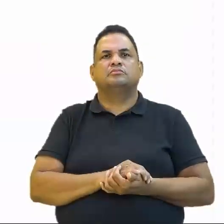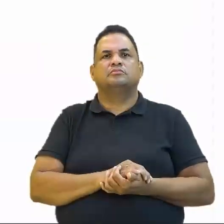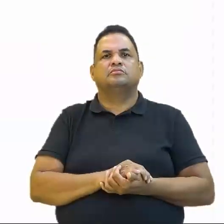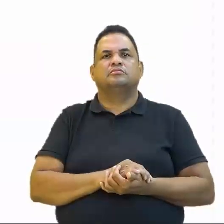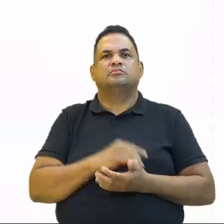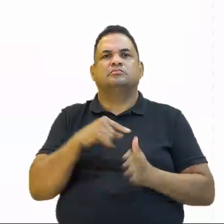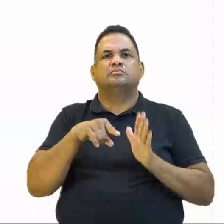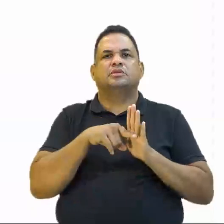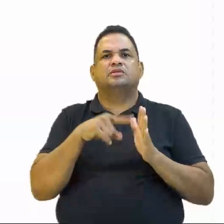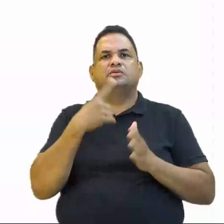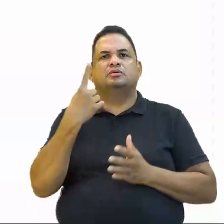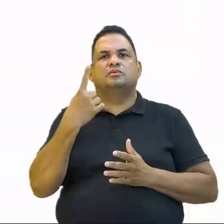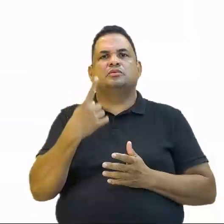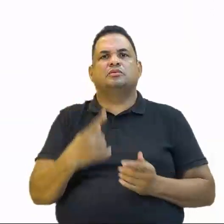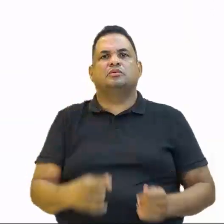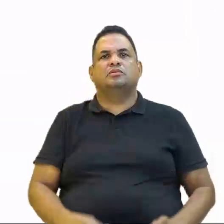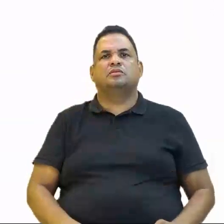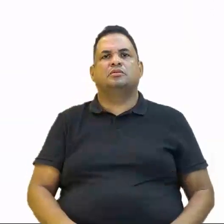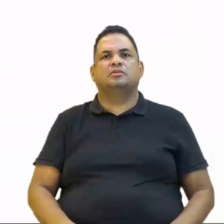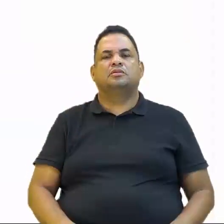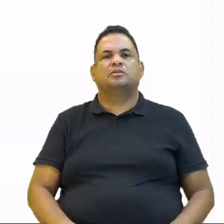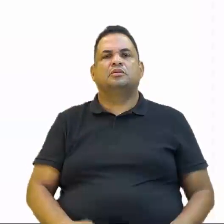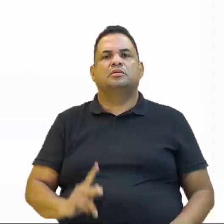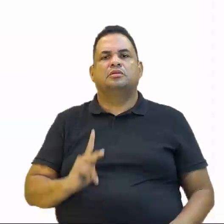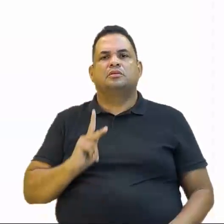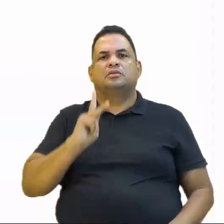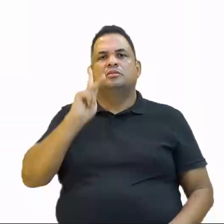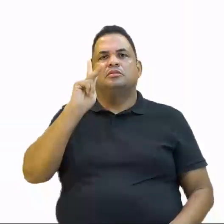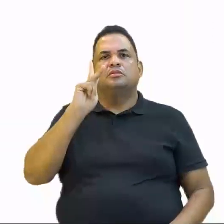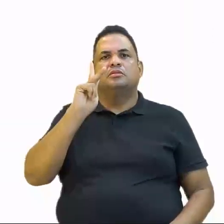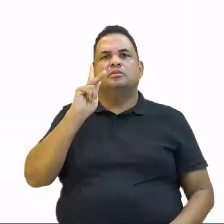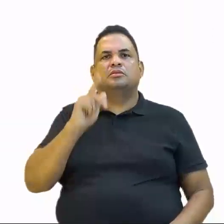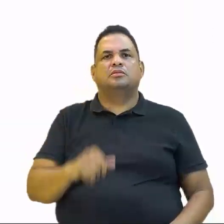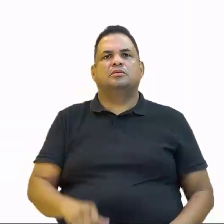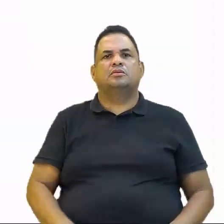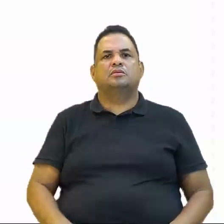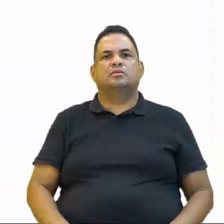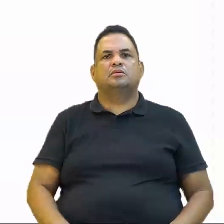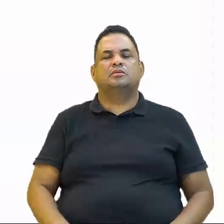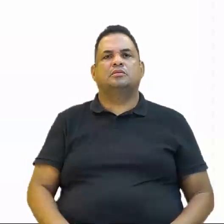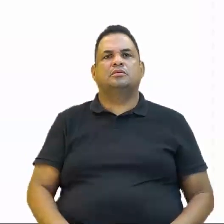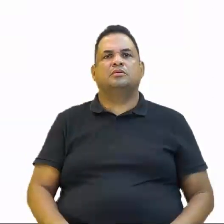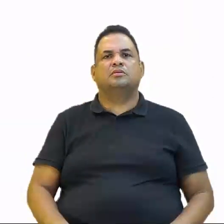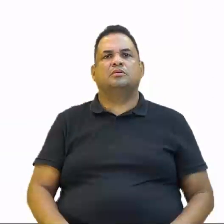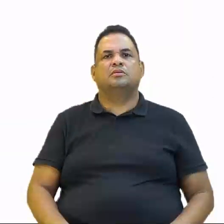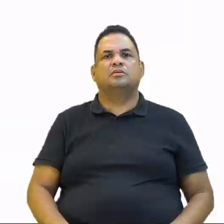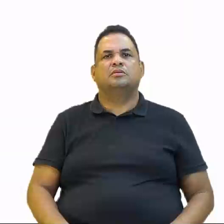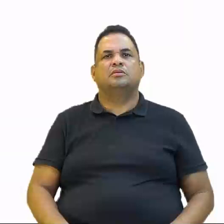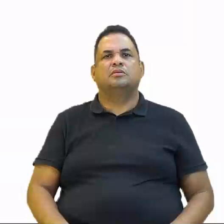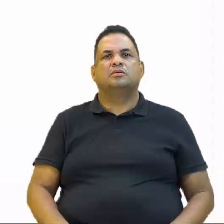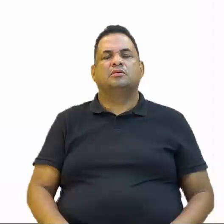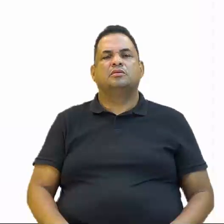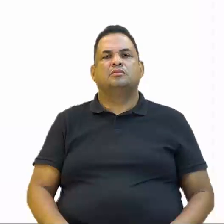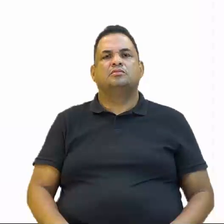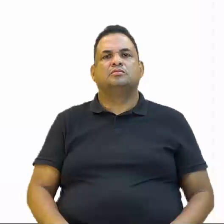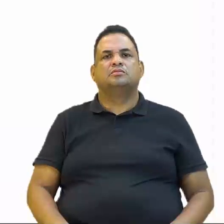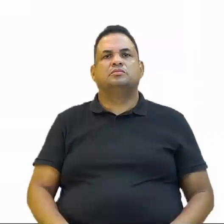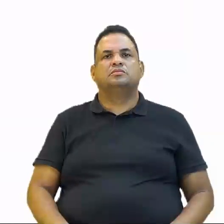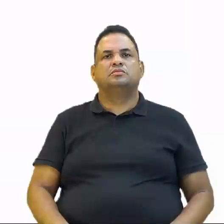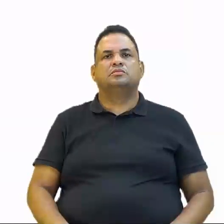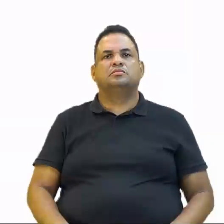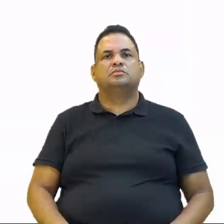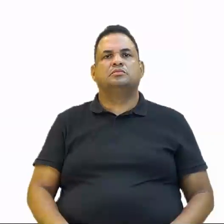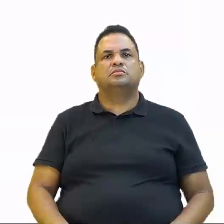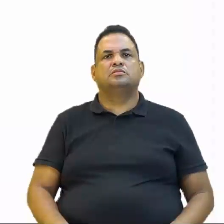-1. O potássio, por sua vez, ele é um metal alcalino, lembram? A gente já falou bastante dele. Então, a